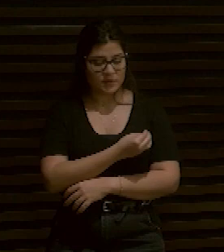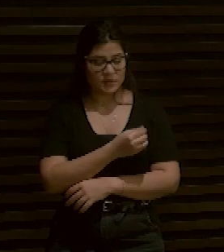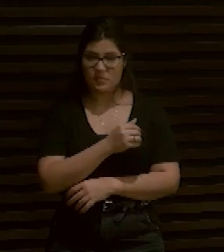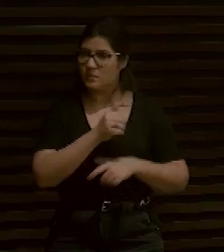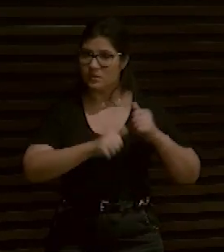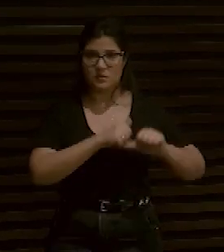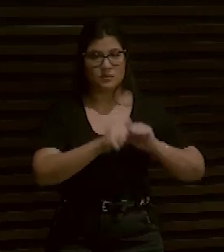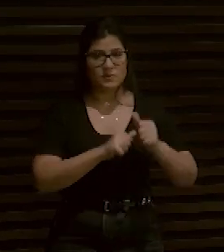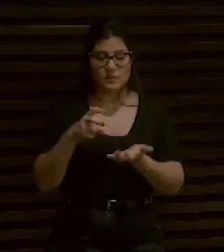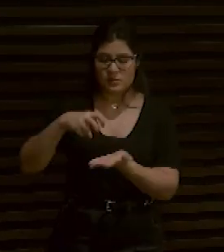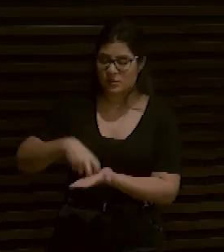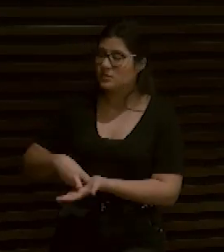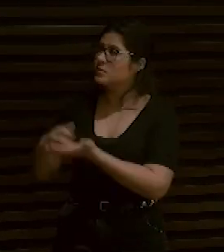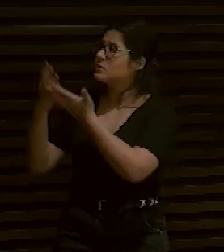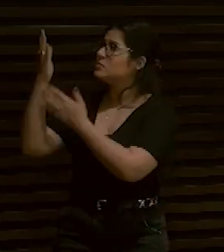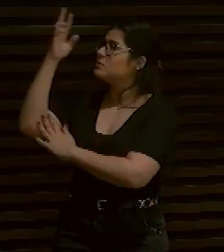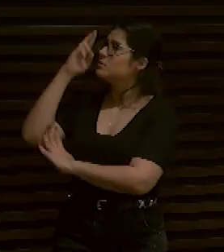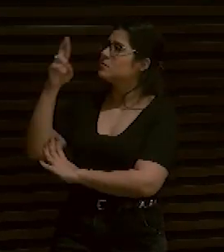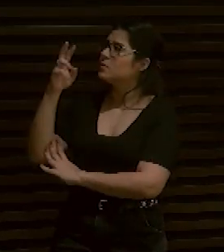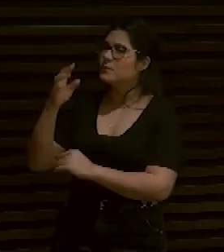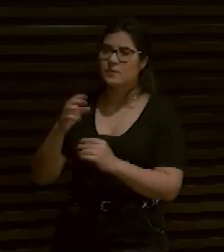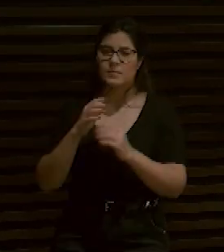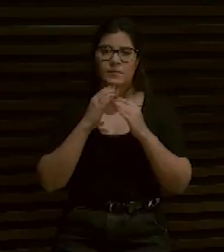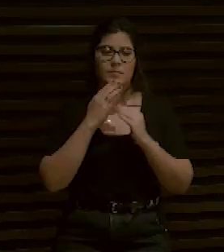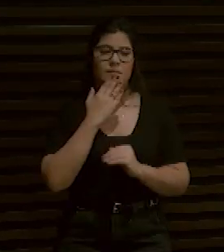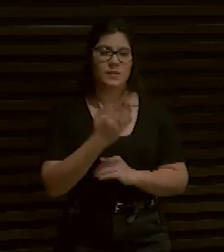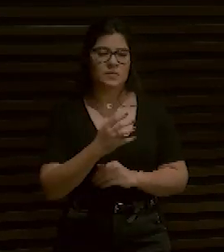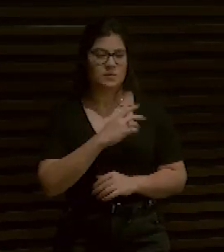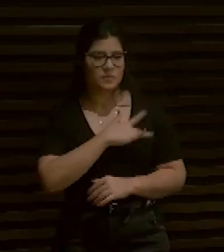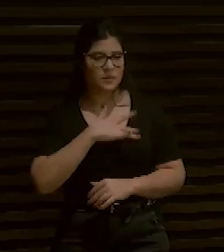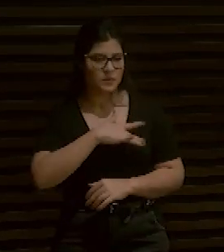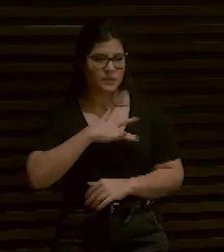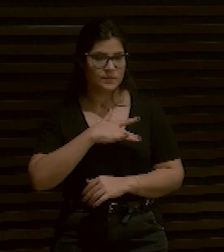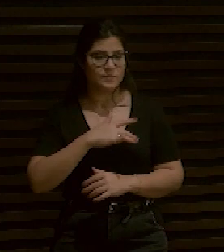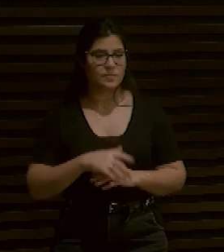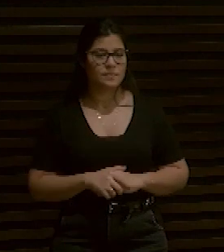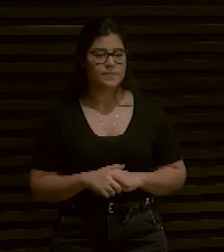do Senhor e peça misericórdia, Senhor. Miserável homem que sou.